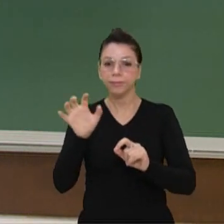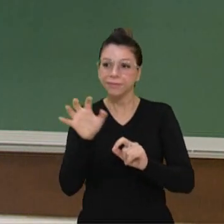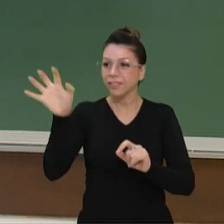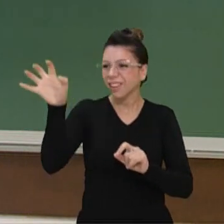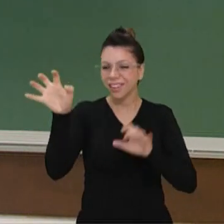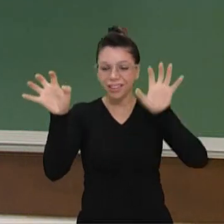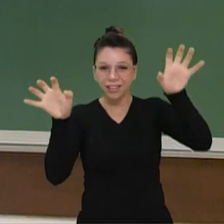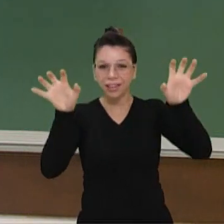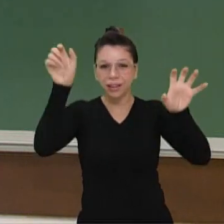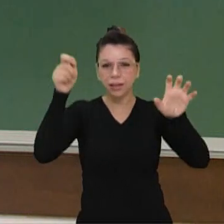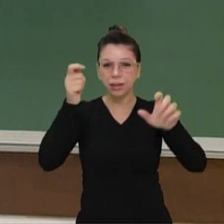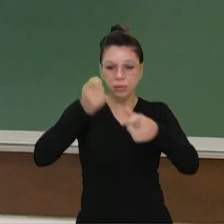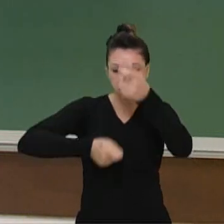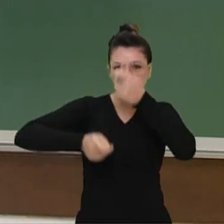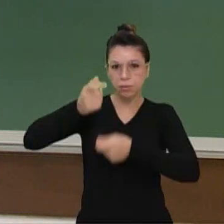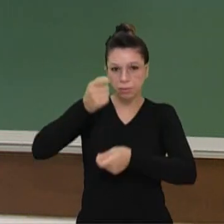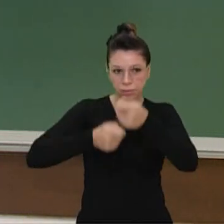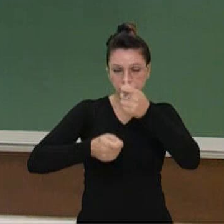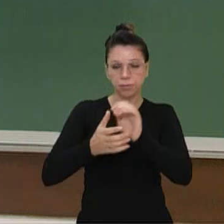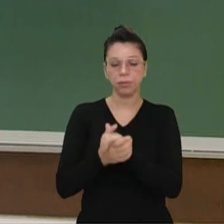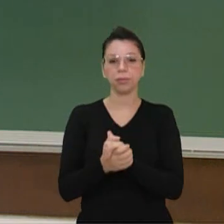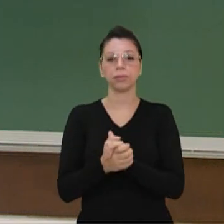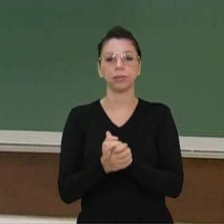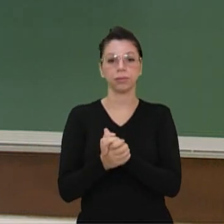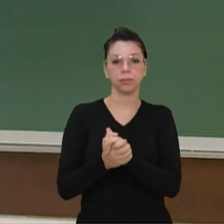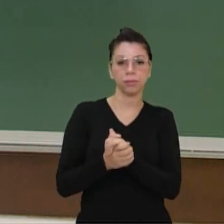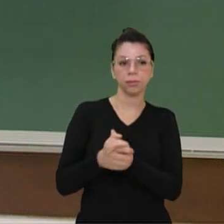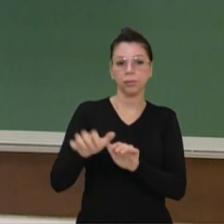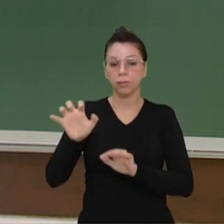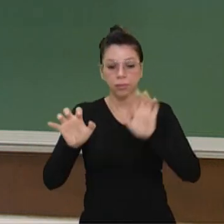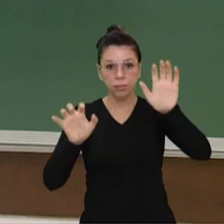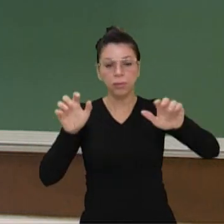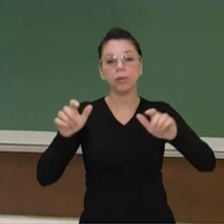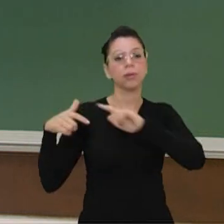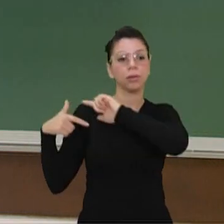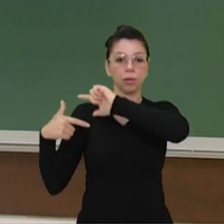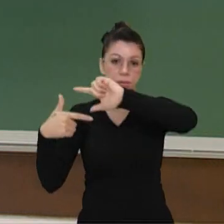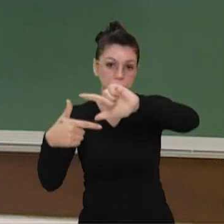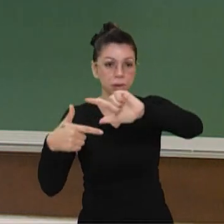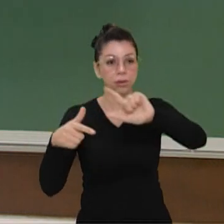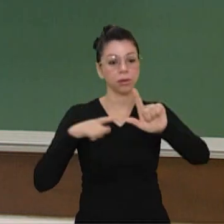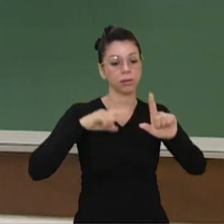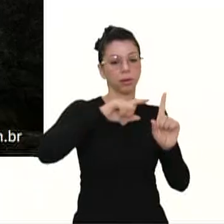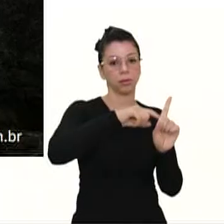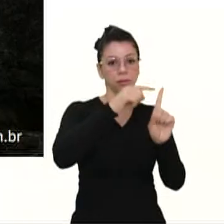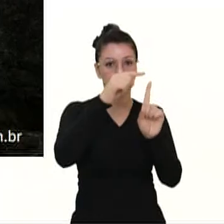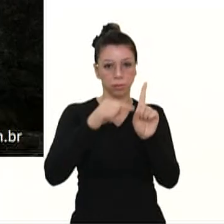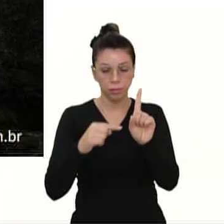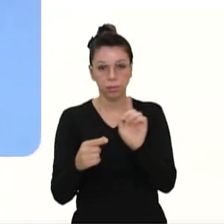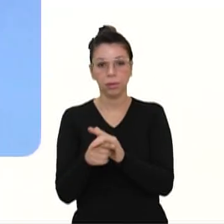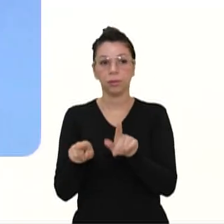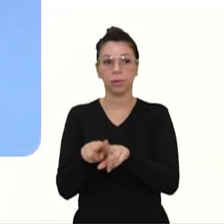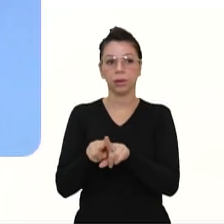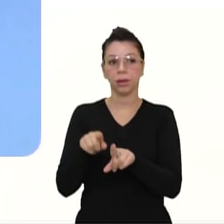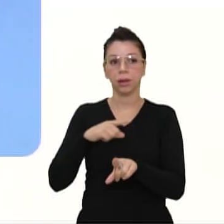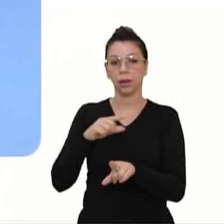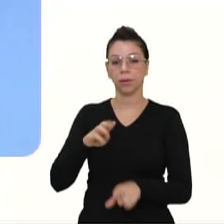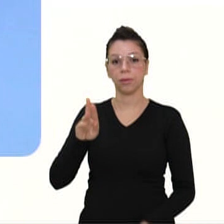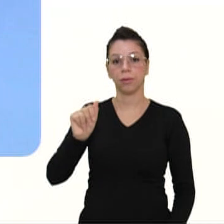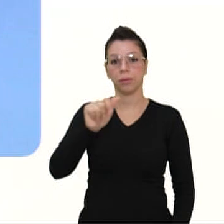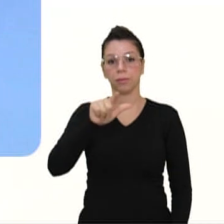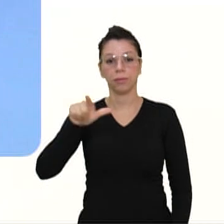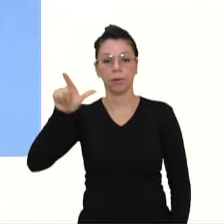que existem vários tipos de escalada. Estudamos sobre a escalada tradicional. Vimos que existe o boulder.